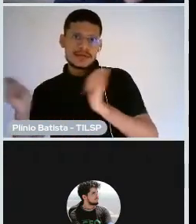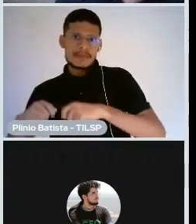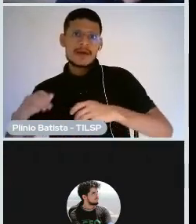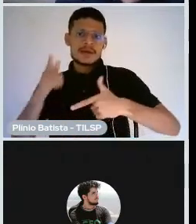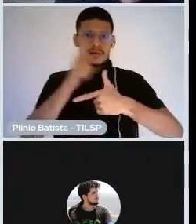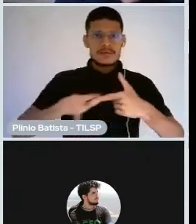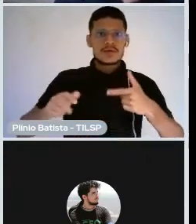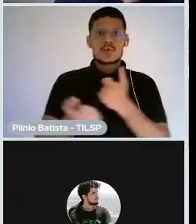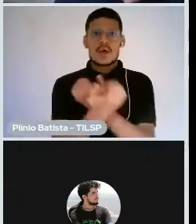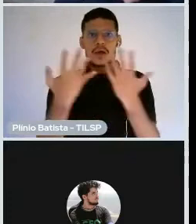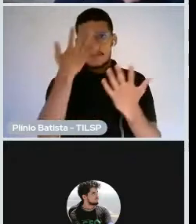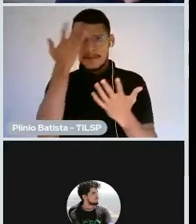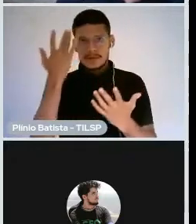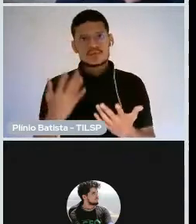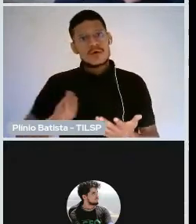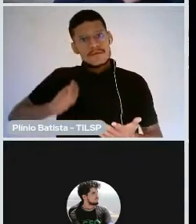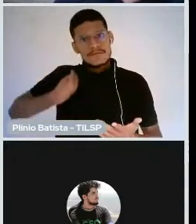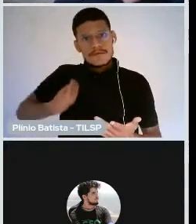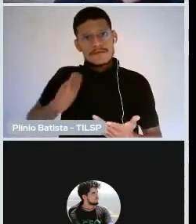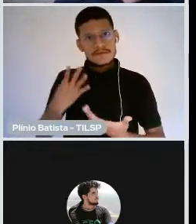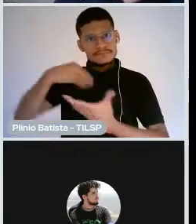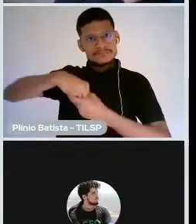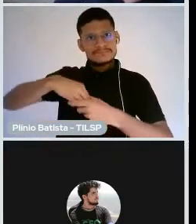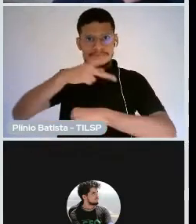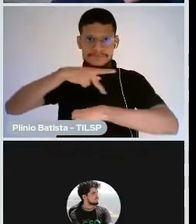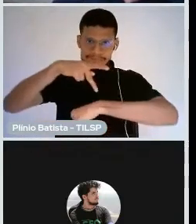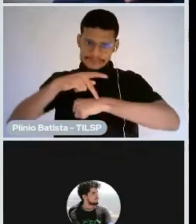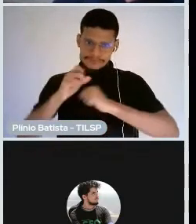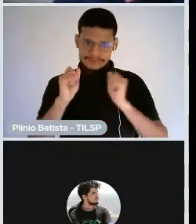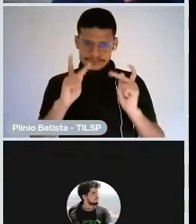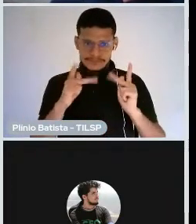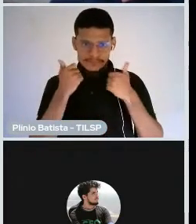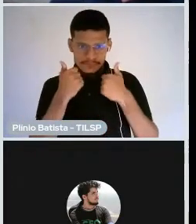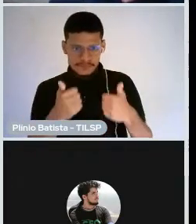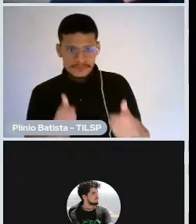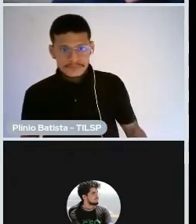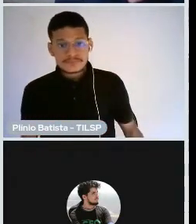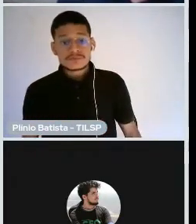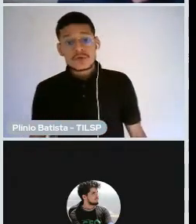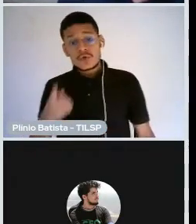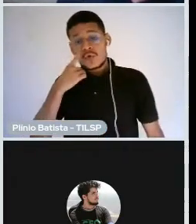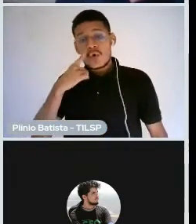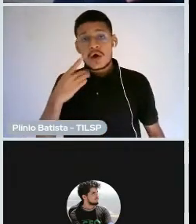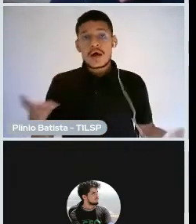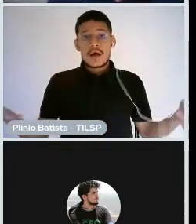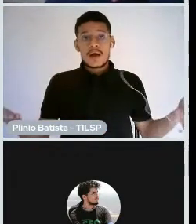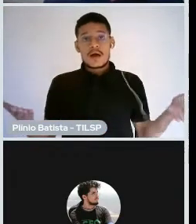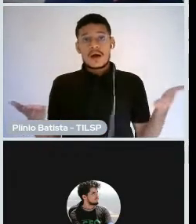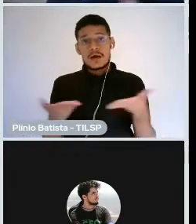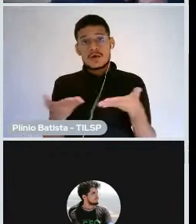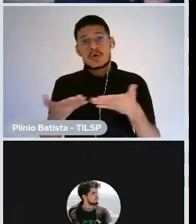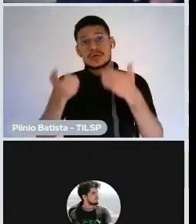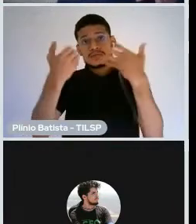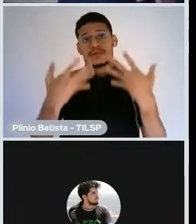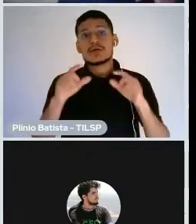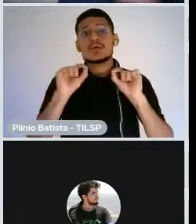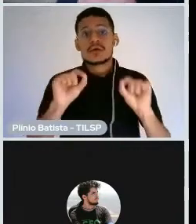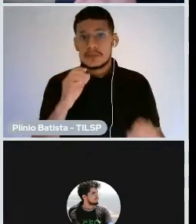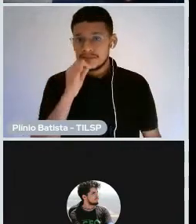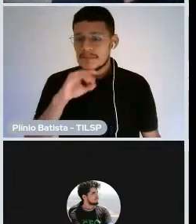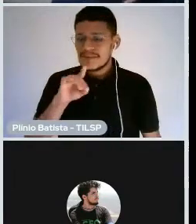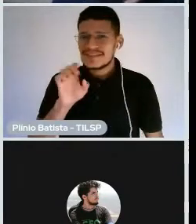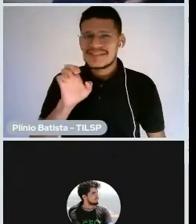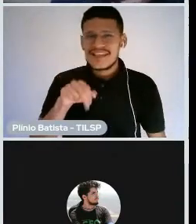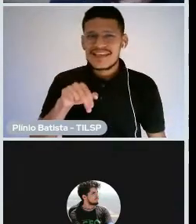Beleza? Passar para o próximo aqui. E aí a gente entra na questão da densidade, novamente, agora de uma forma